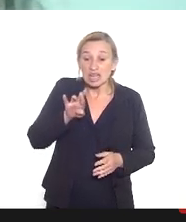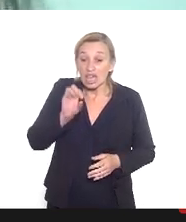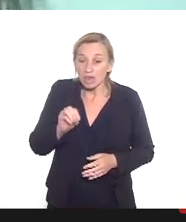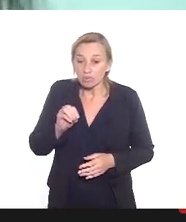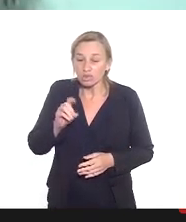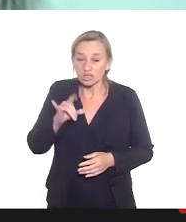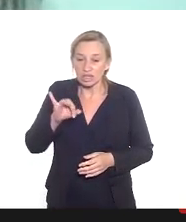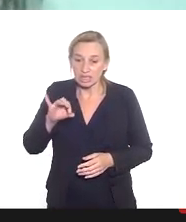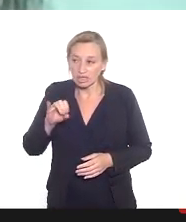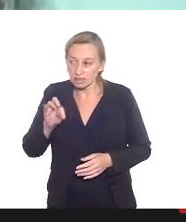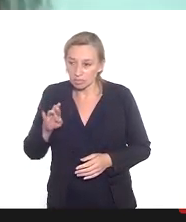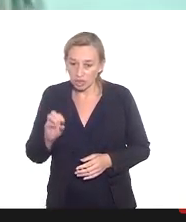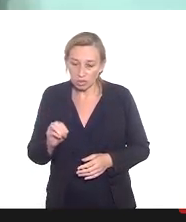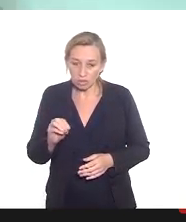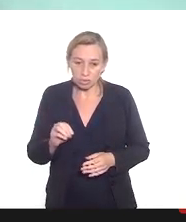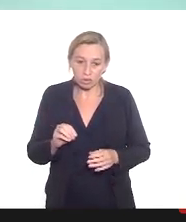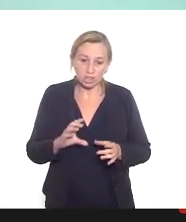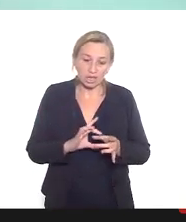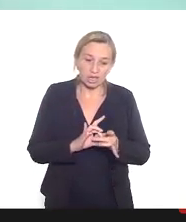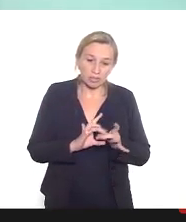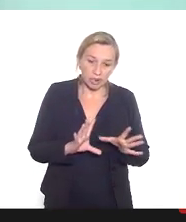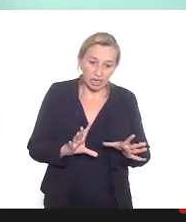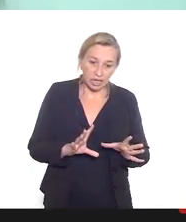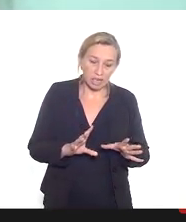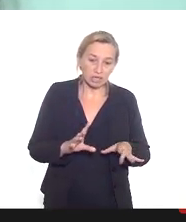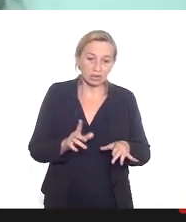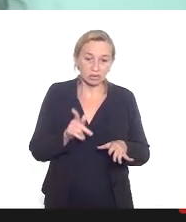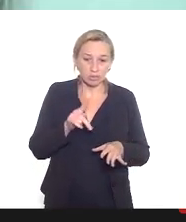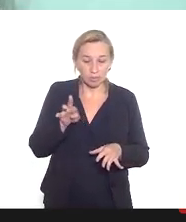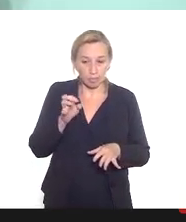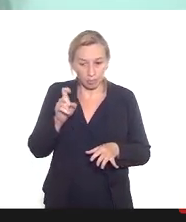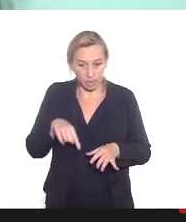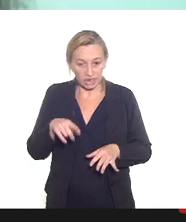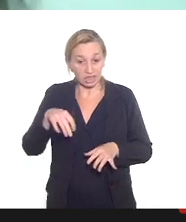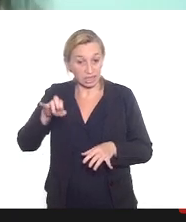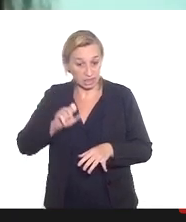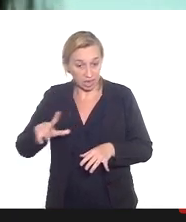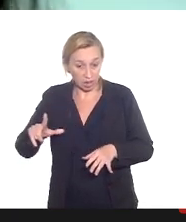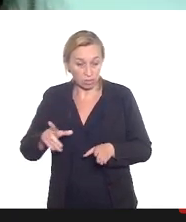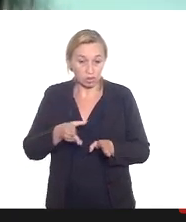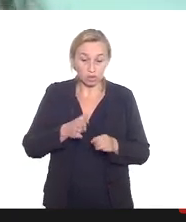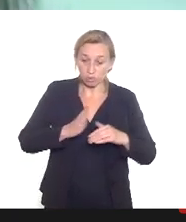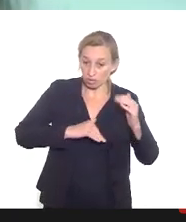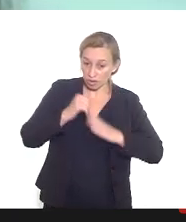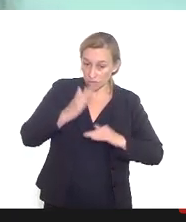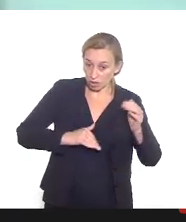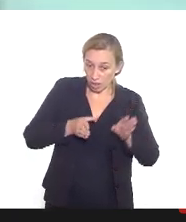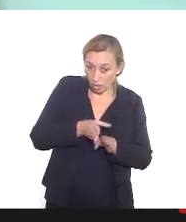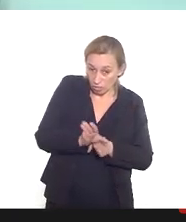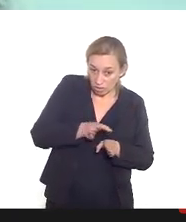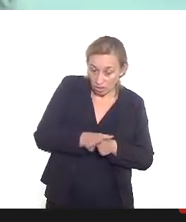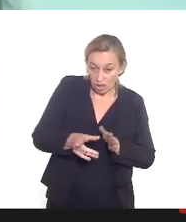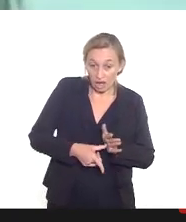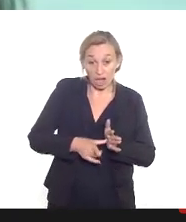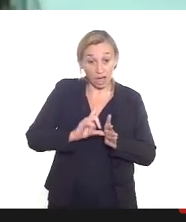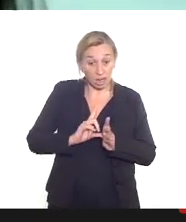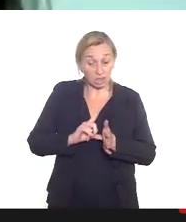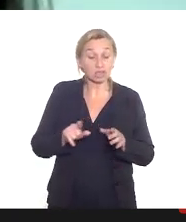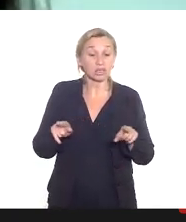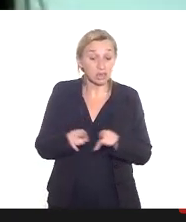ele é disponibilizado durante a assistência pré-natal caso esse profissional Oriente ante a vacinar